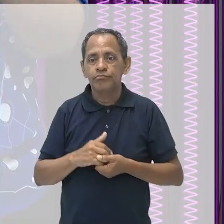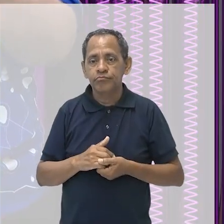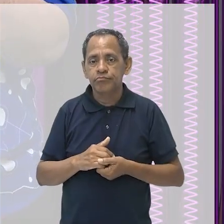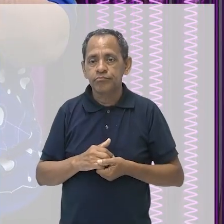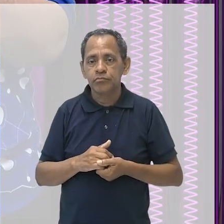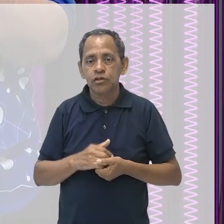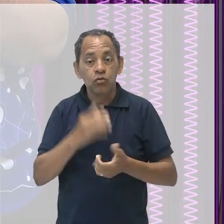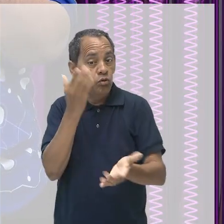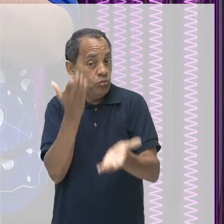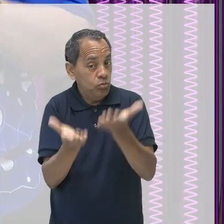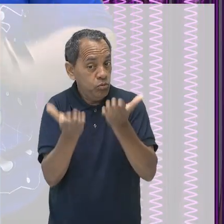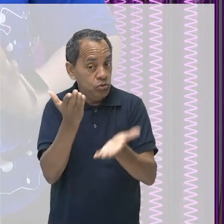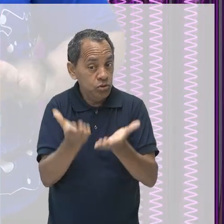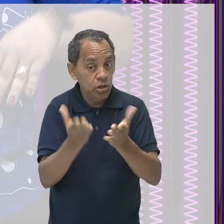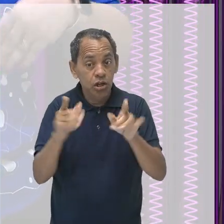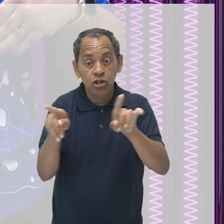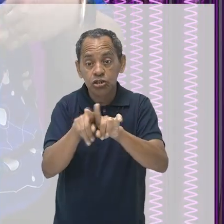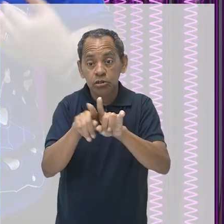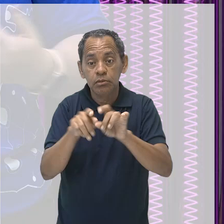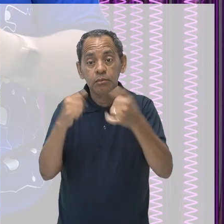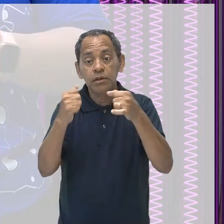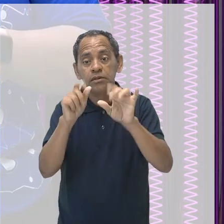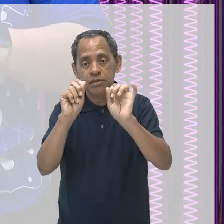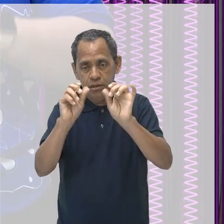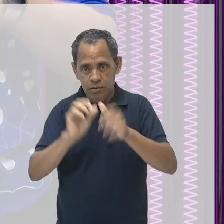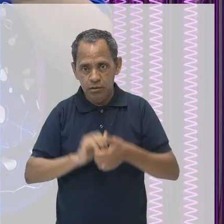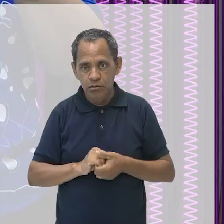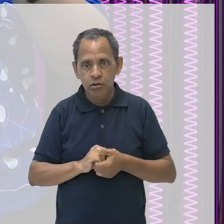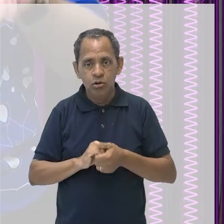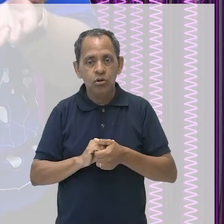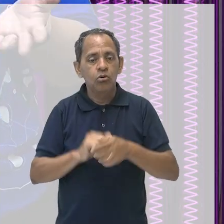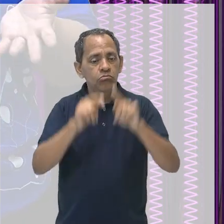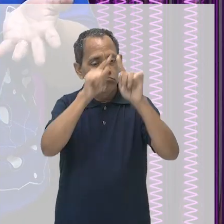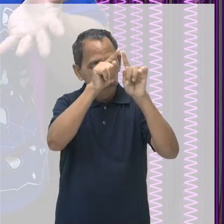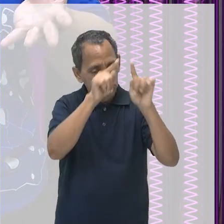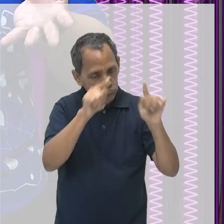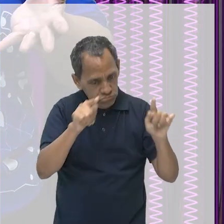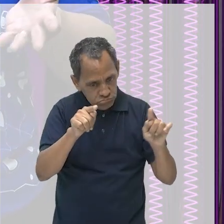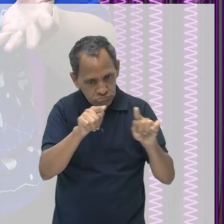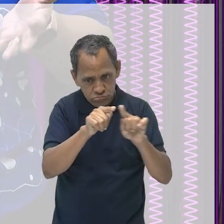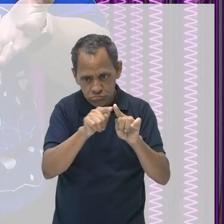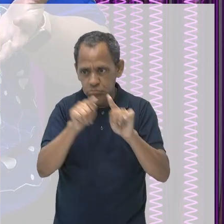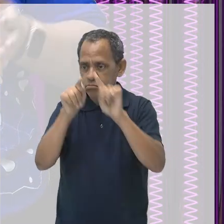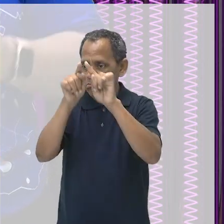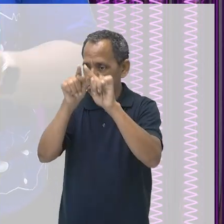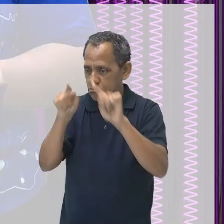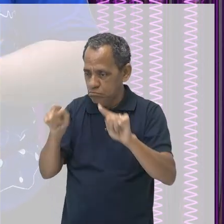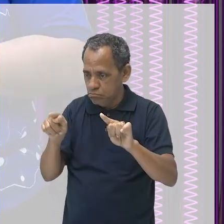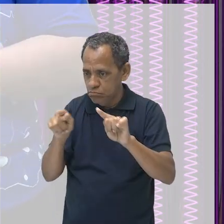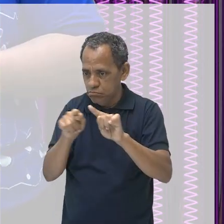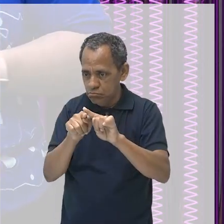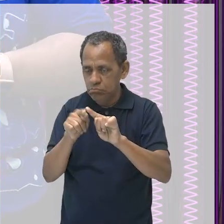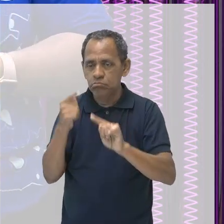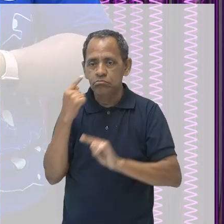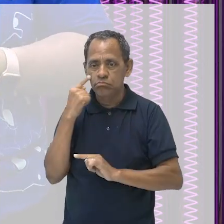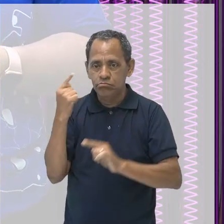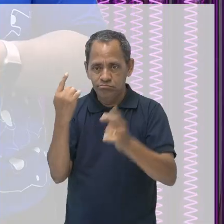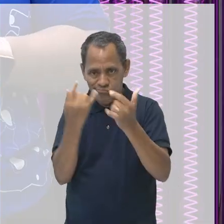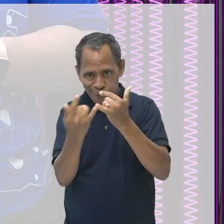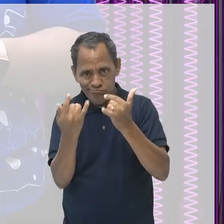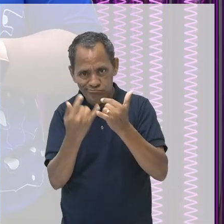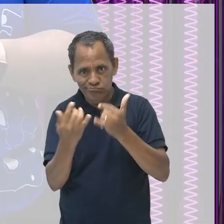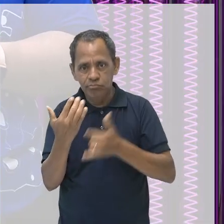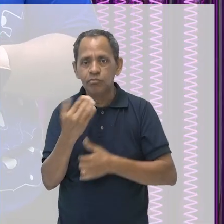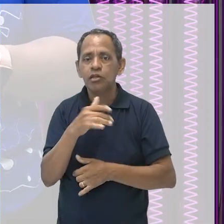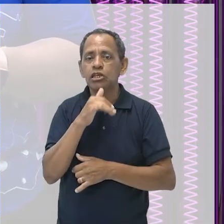forem proporcionais, aí sim um triângulo vai ser semelhante ao outro triângulo. Vamos ver aqui um